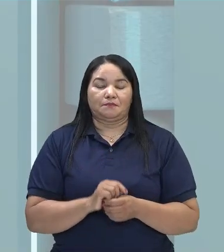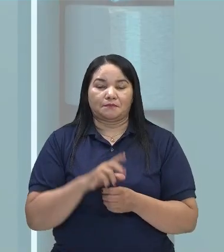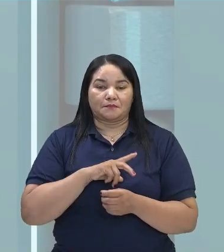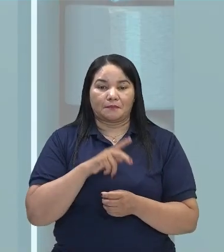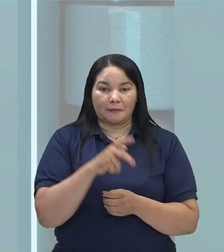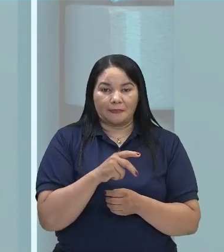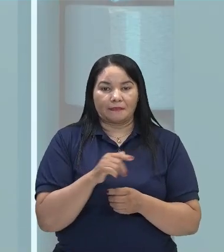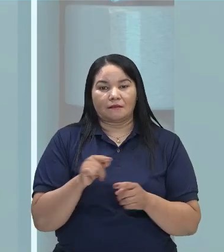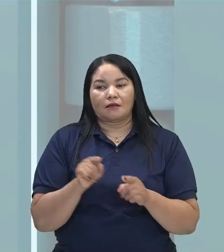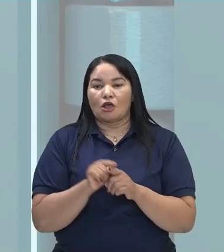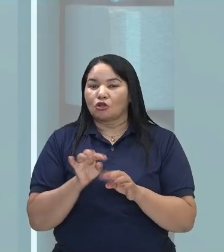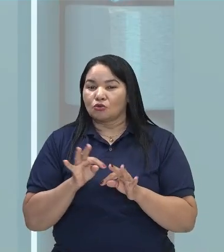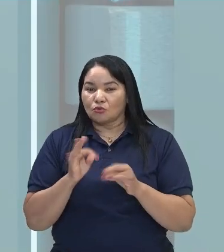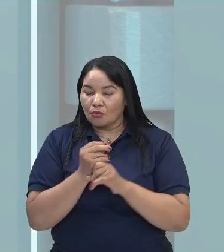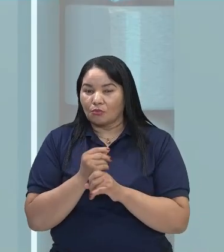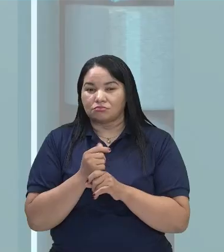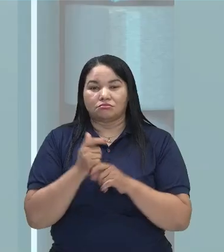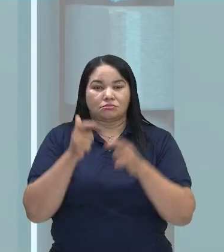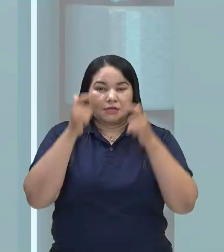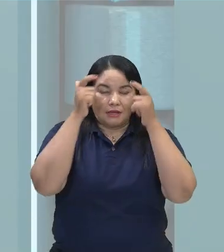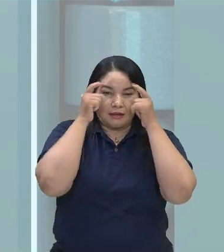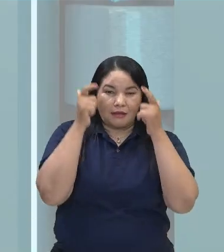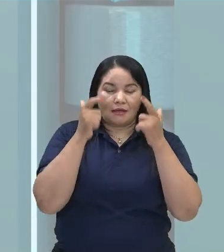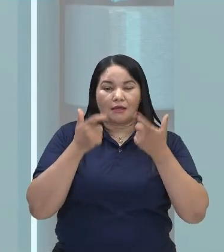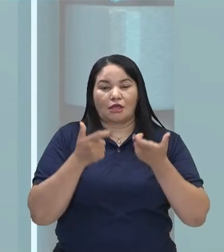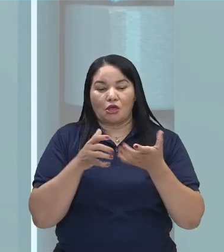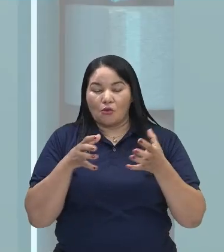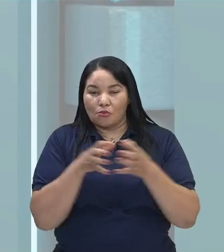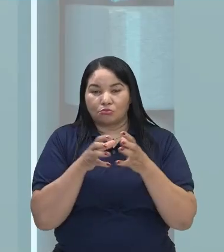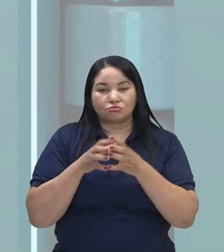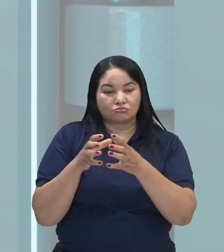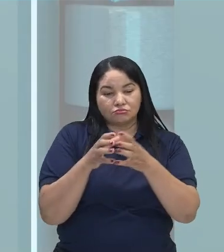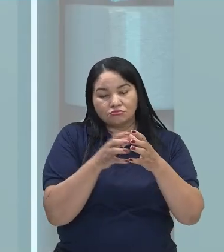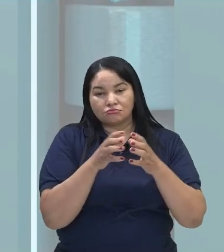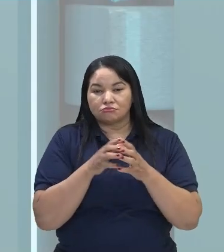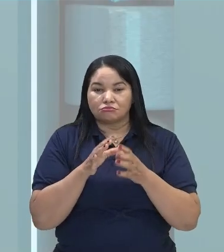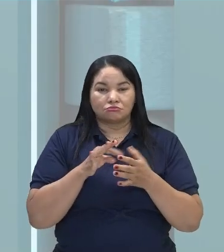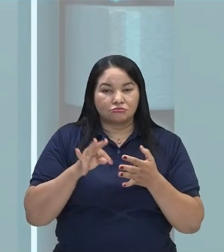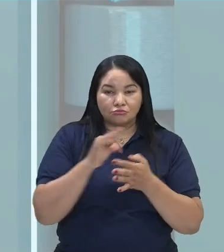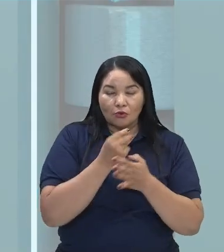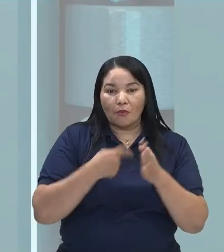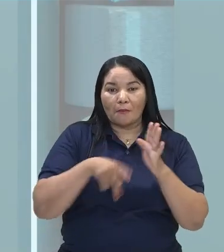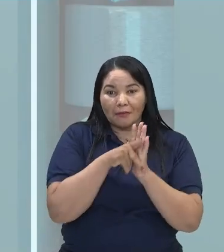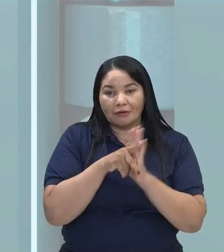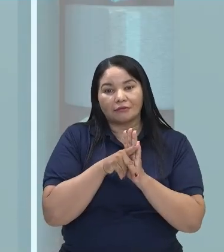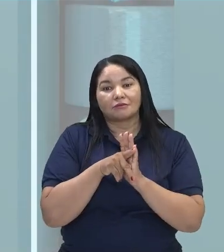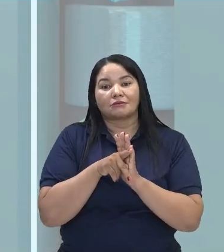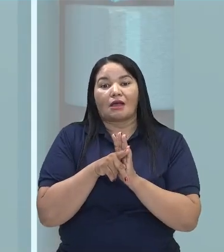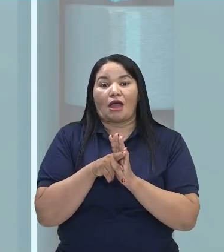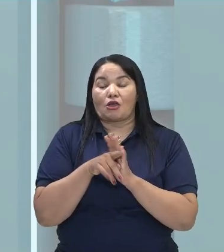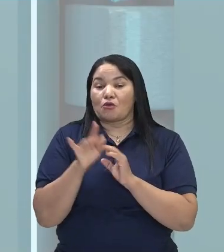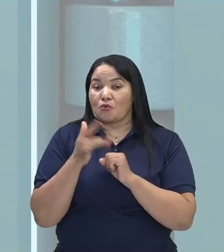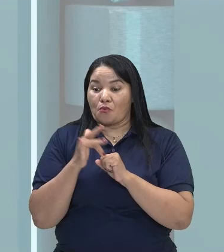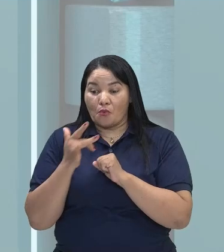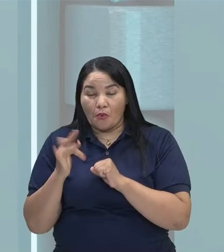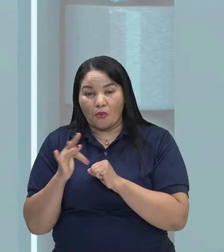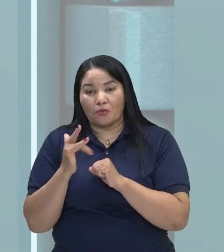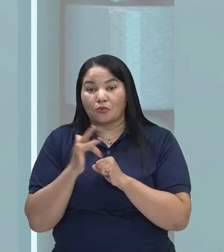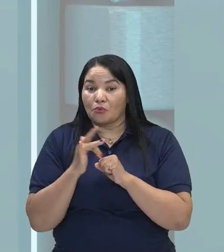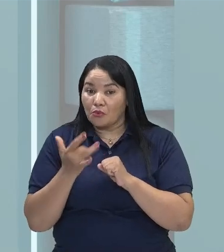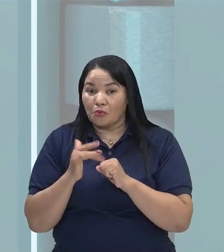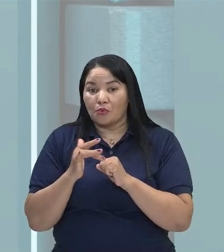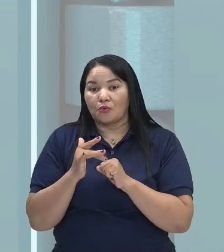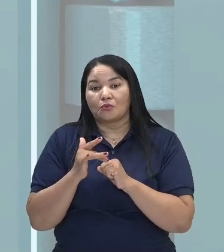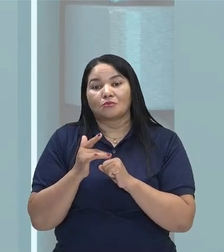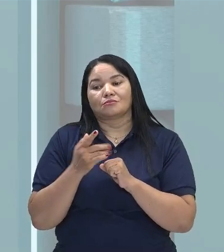os reis e toda aquela cópula deles lá, era com o ouro e todos os bens daqui